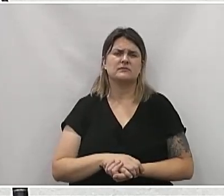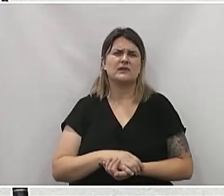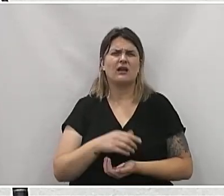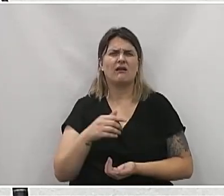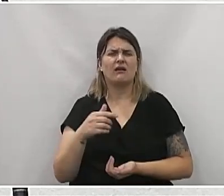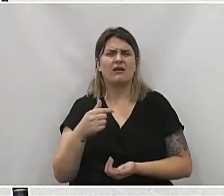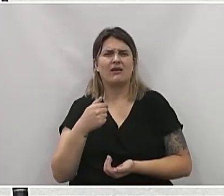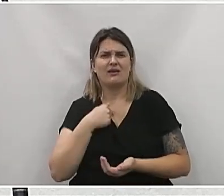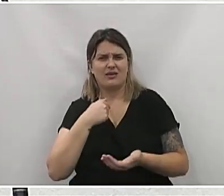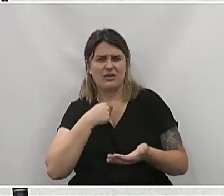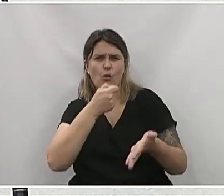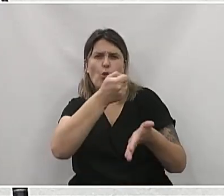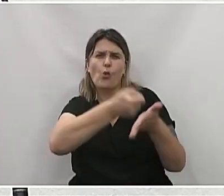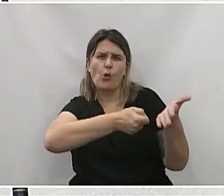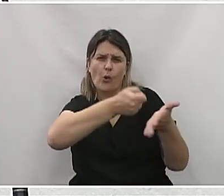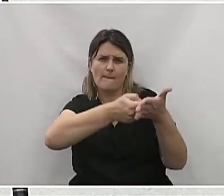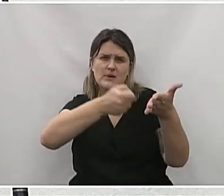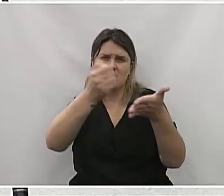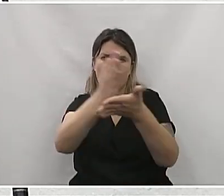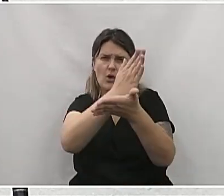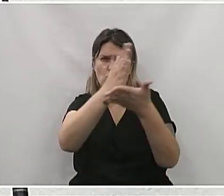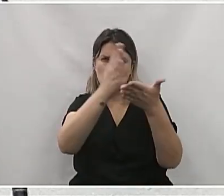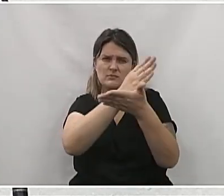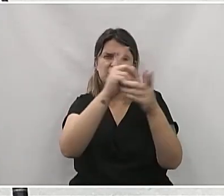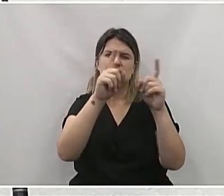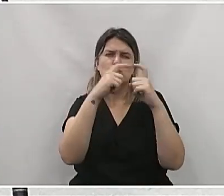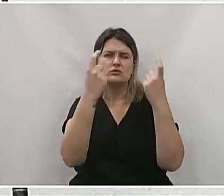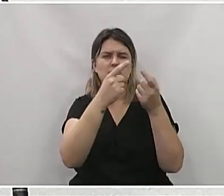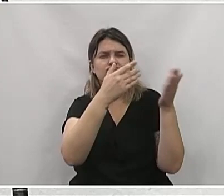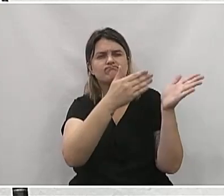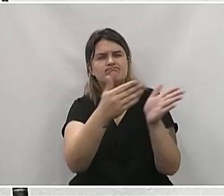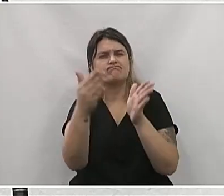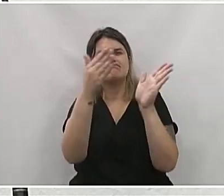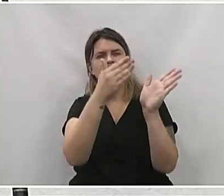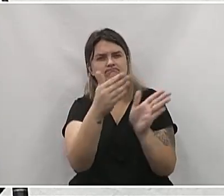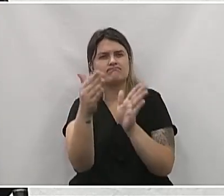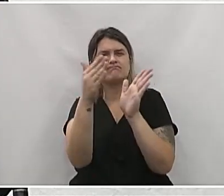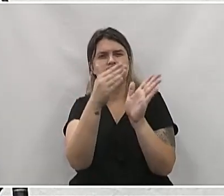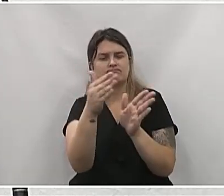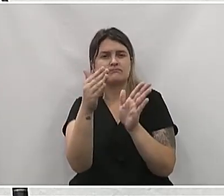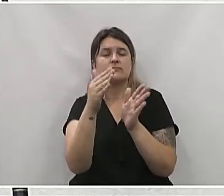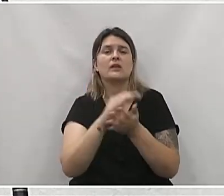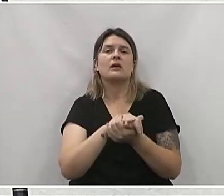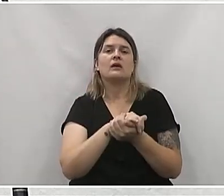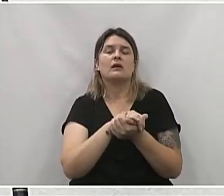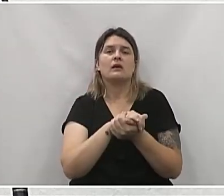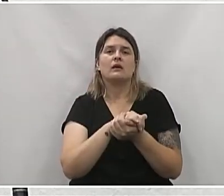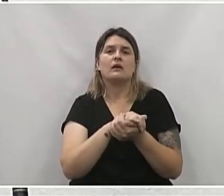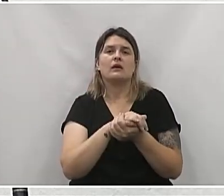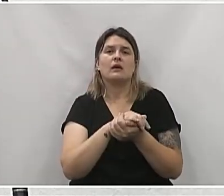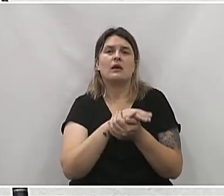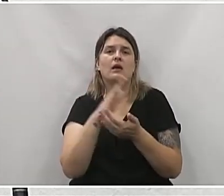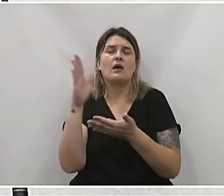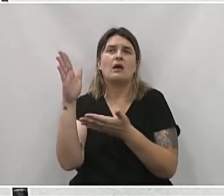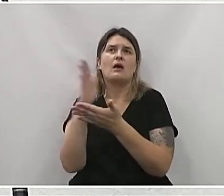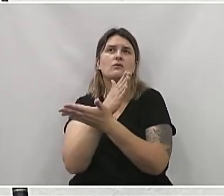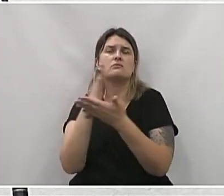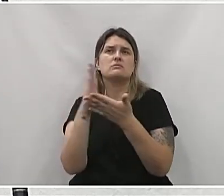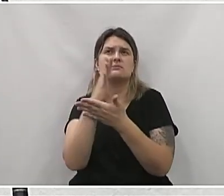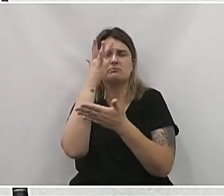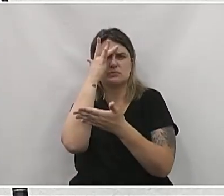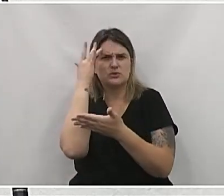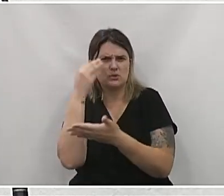Engraçado que eu cobrei algumas sessões seguidas, ao qual algumas